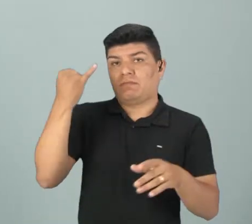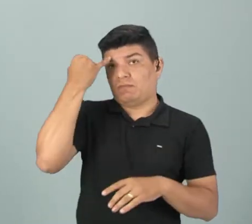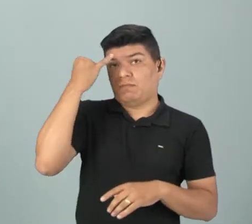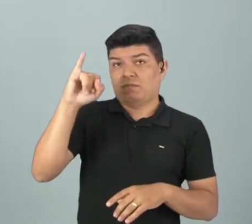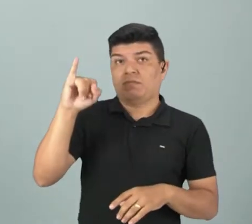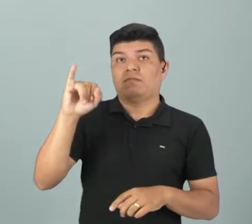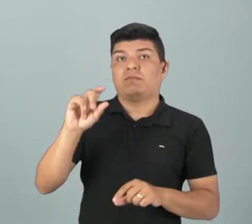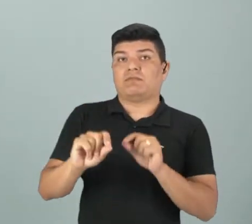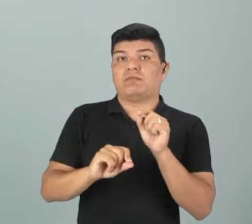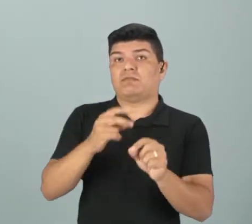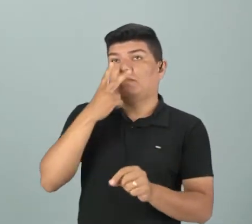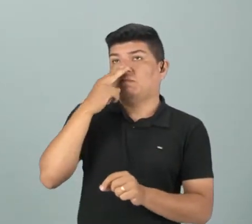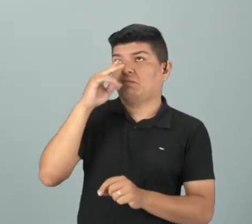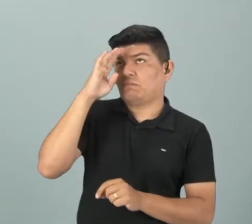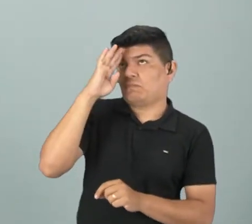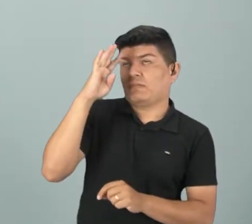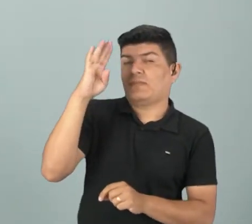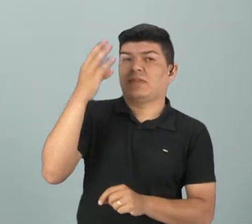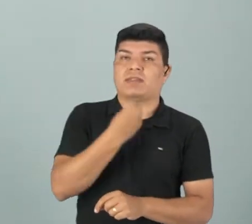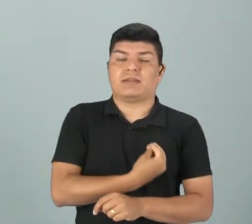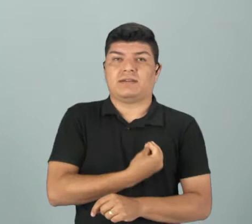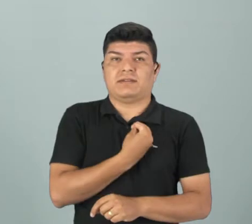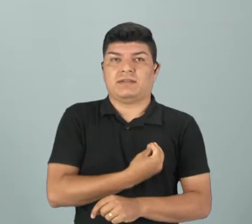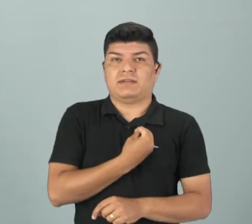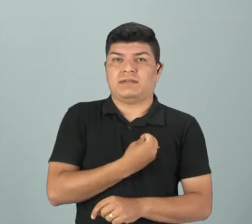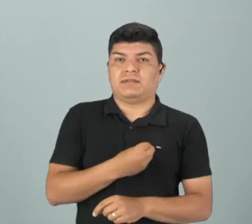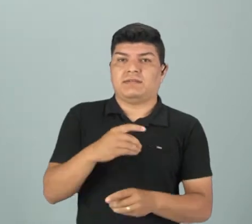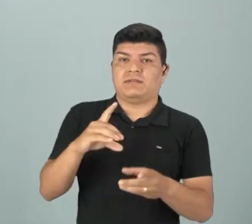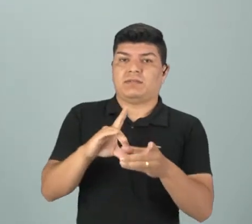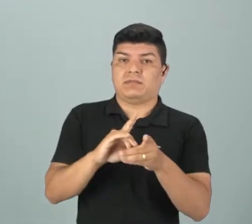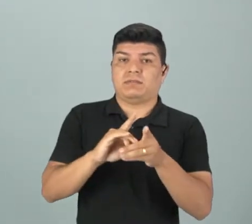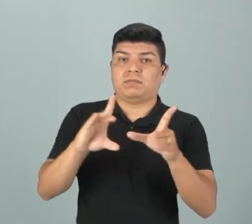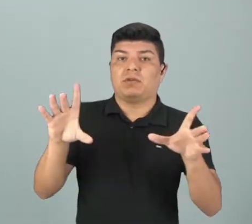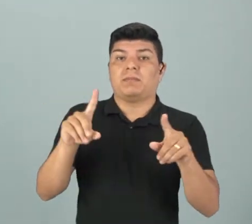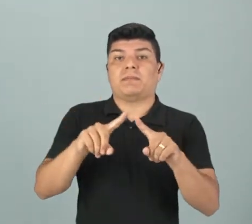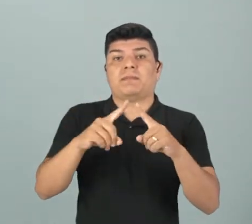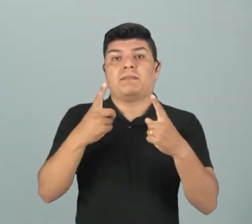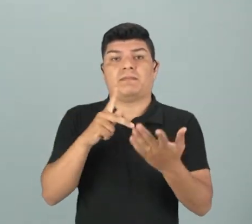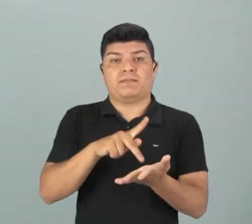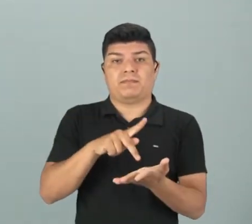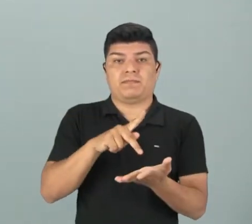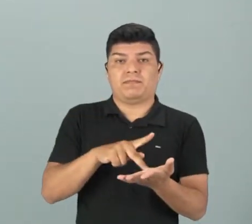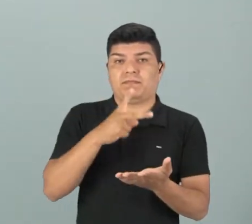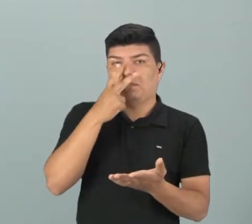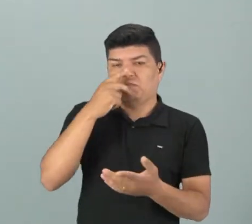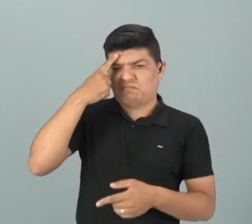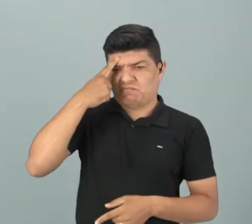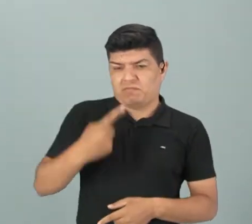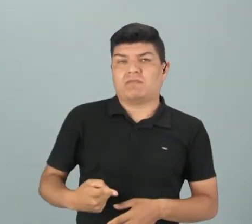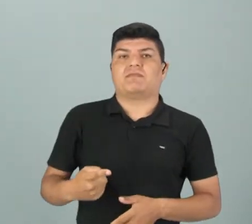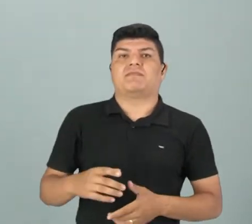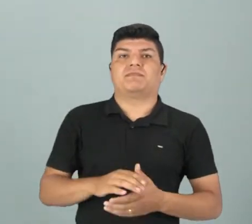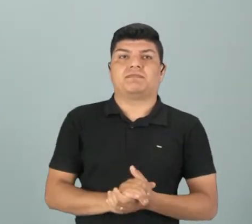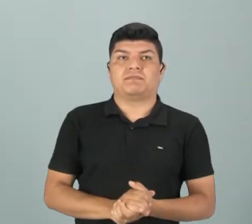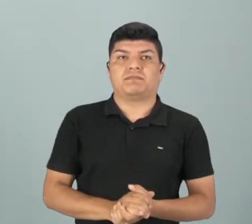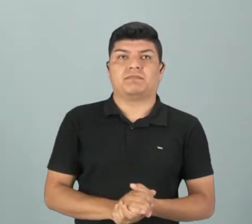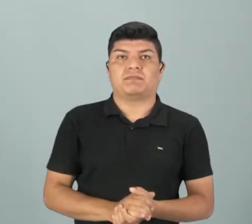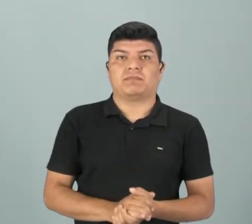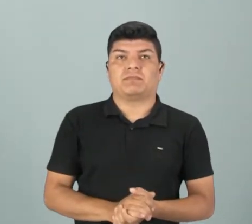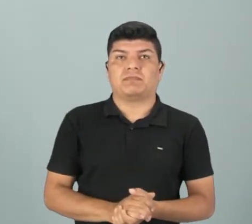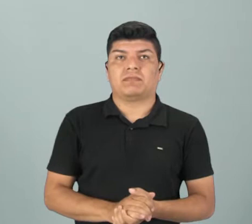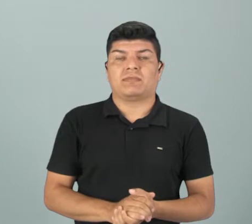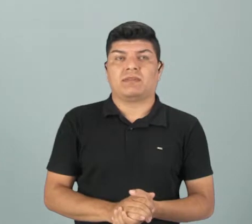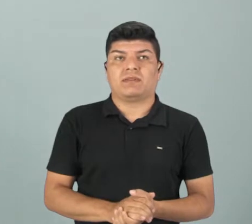ideia de uma ilusão de que você está vivendo numa democracia, mas que na verdade é um regime totalitário.